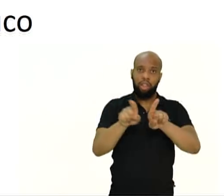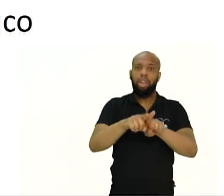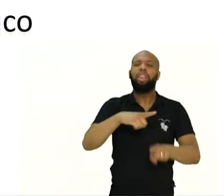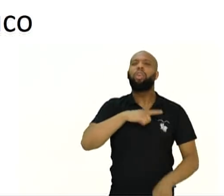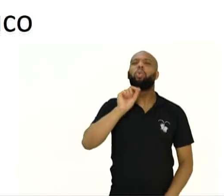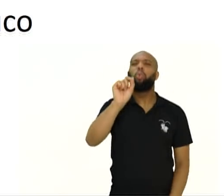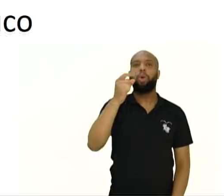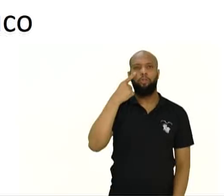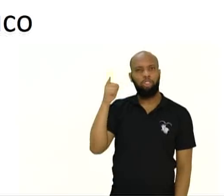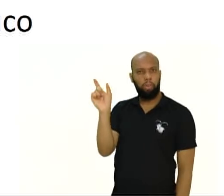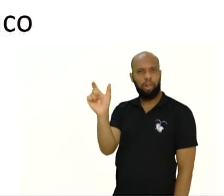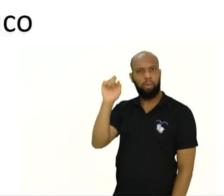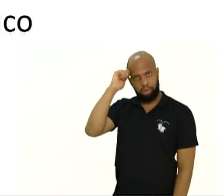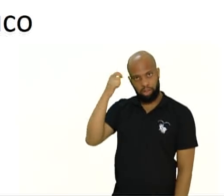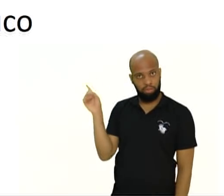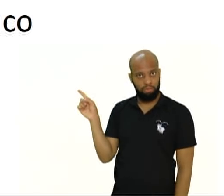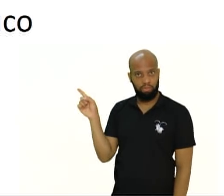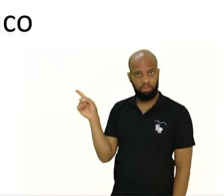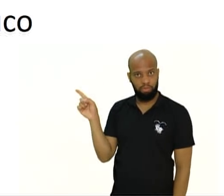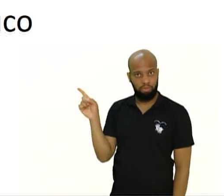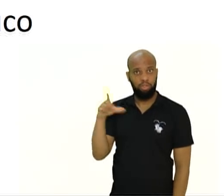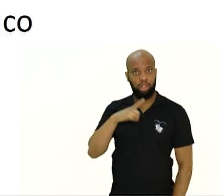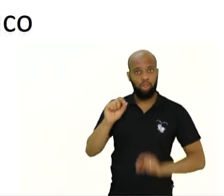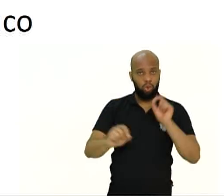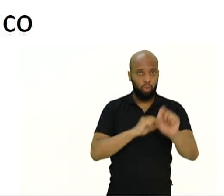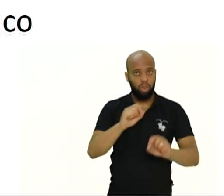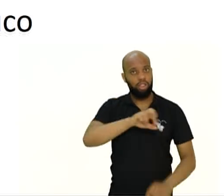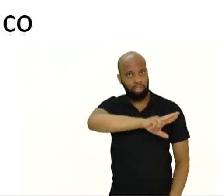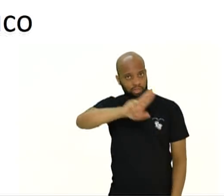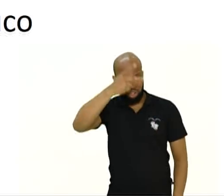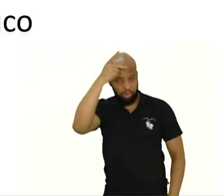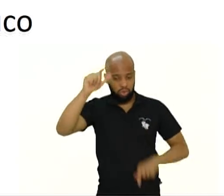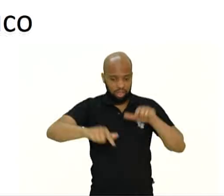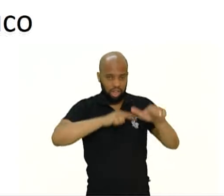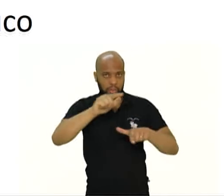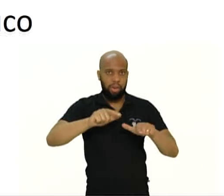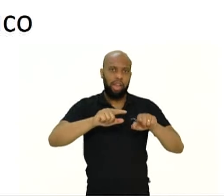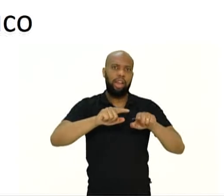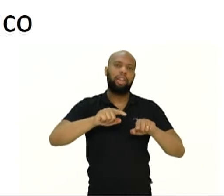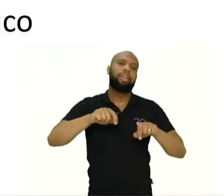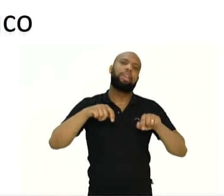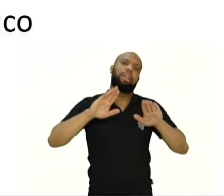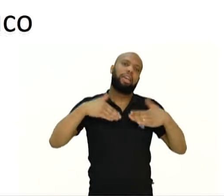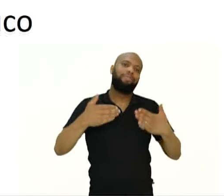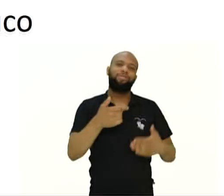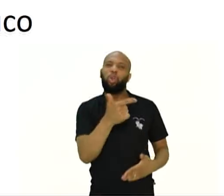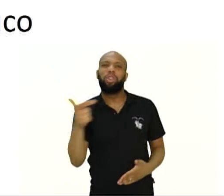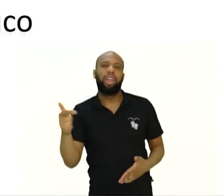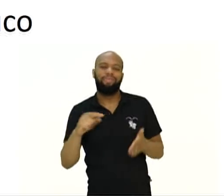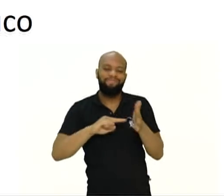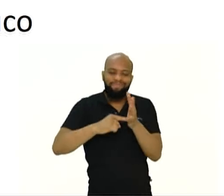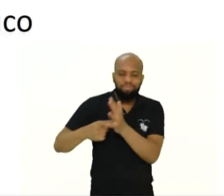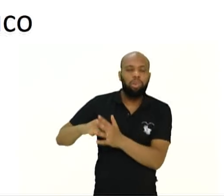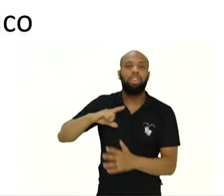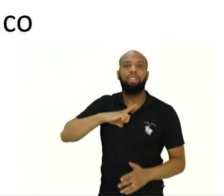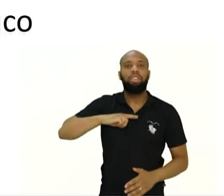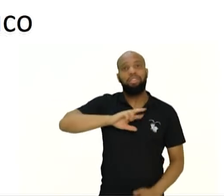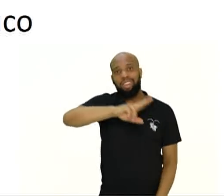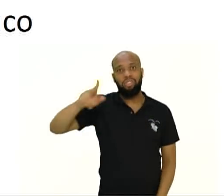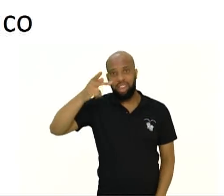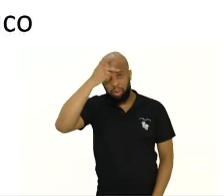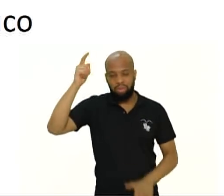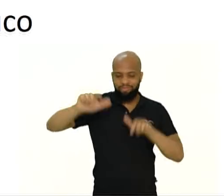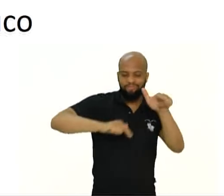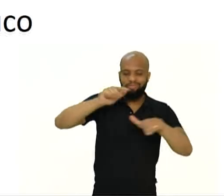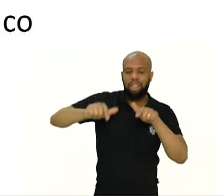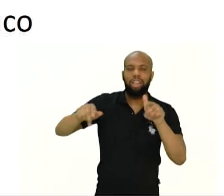empregam grande quantidade de mão de obra e são poucos mecanizadas. Então, nós vamos ter uma grande quantidade de pessoas